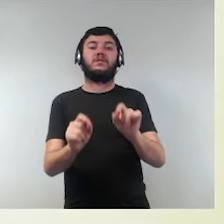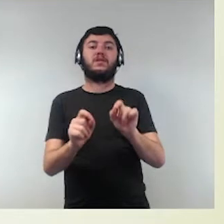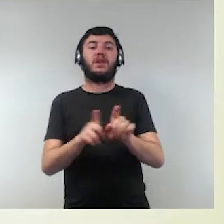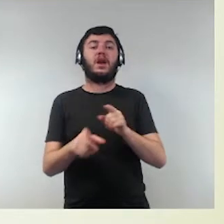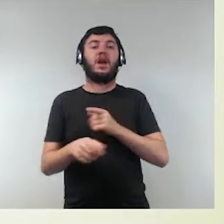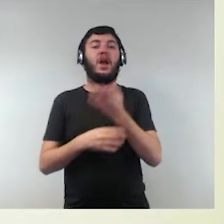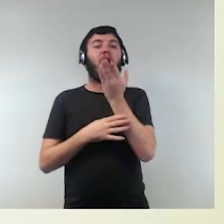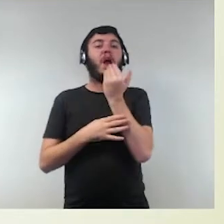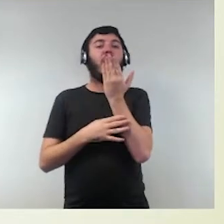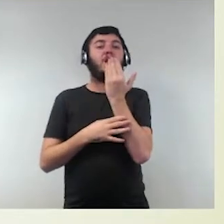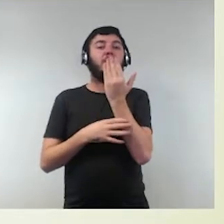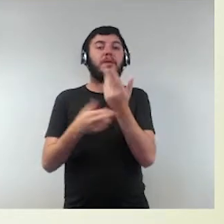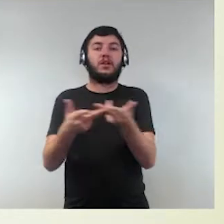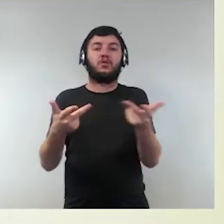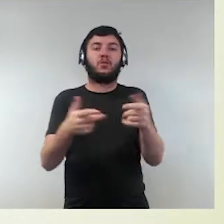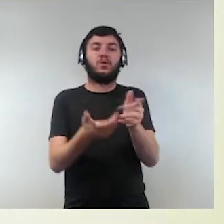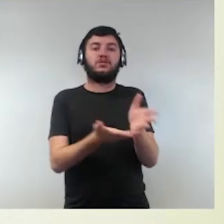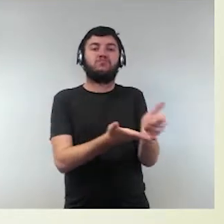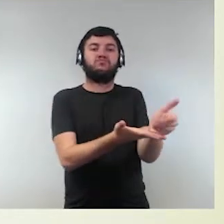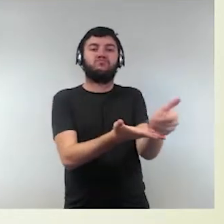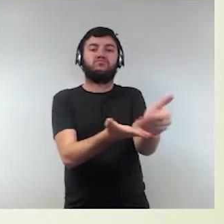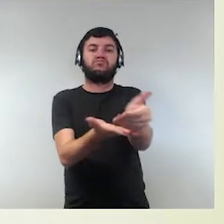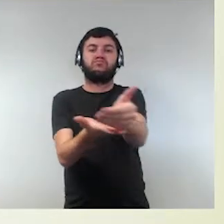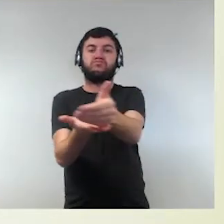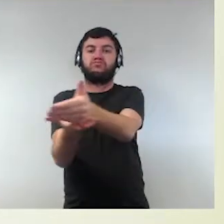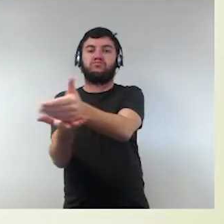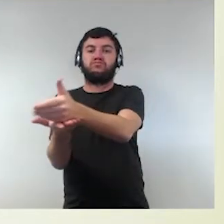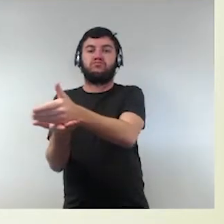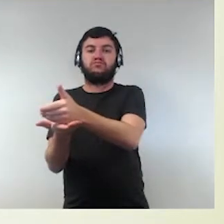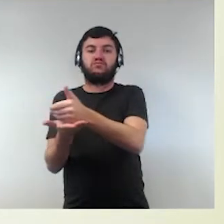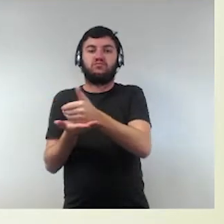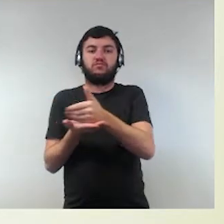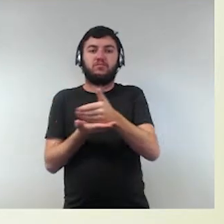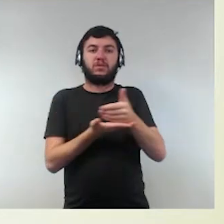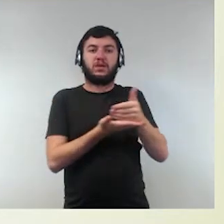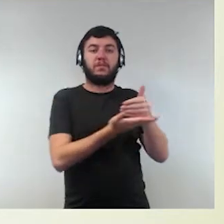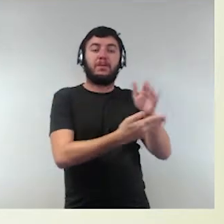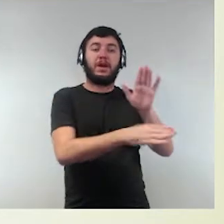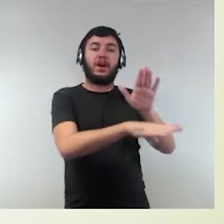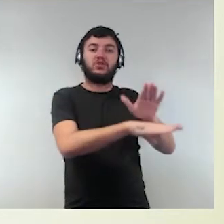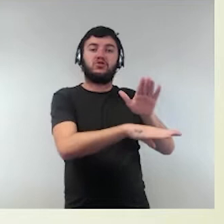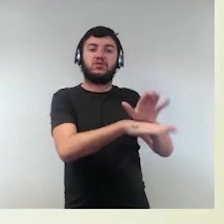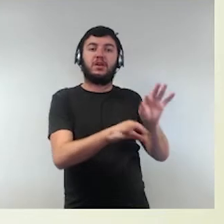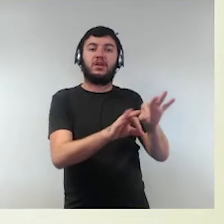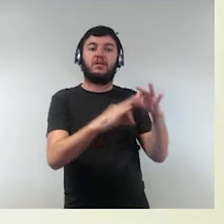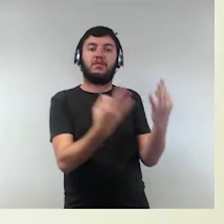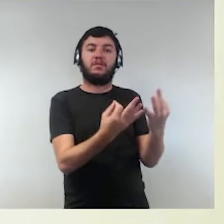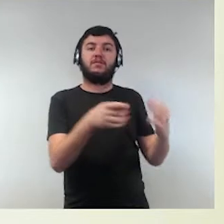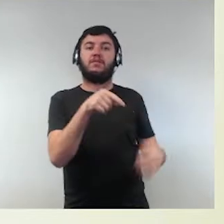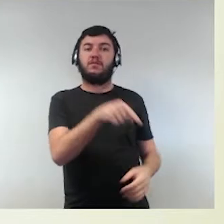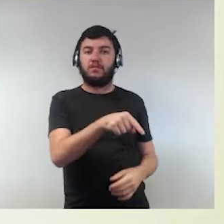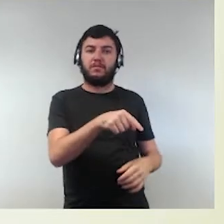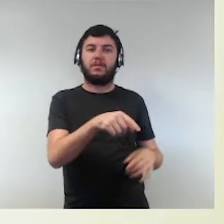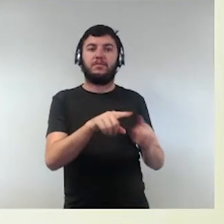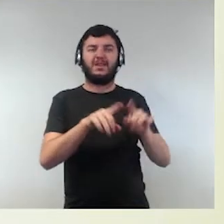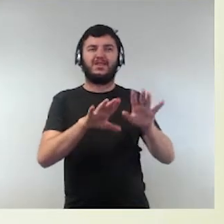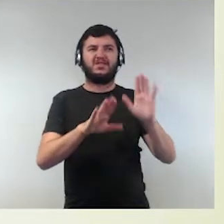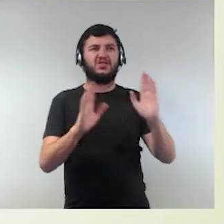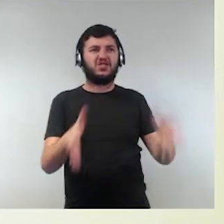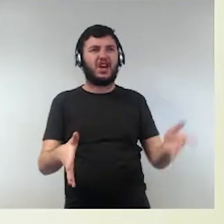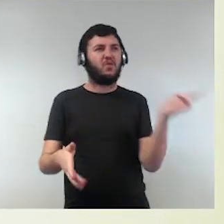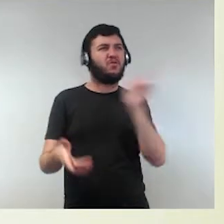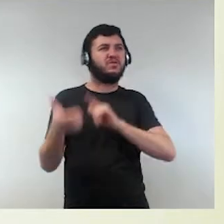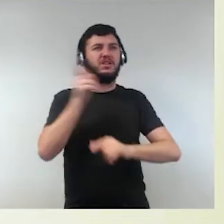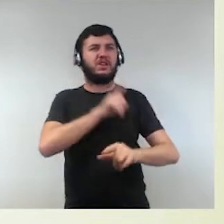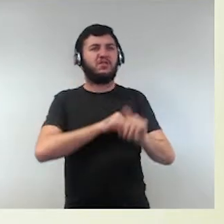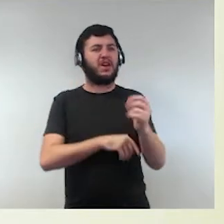alimentação para as pessoas envolvidas e as famílias que, para terem ideia, foram arrecadadas 22,7 toneladas